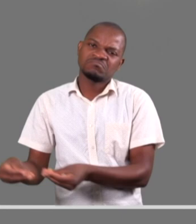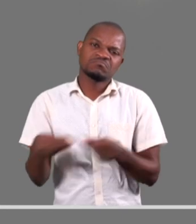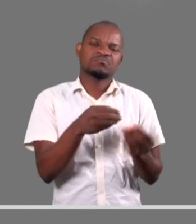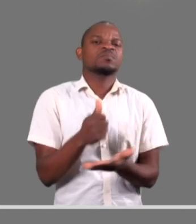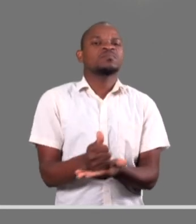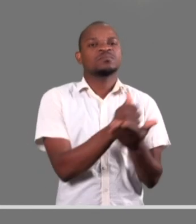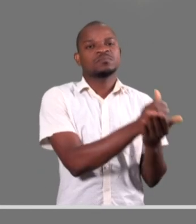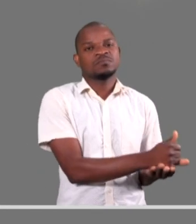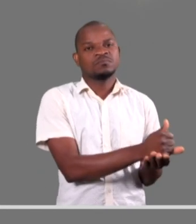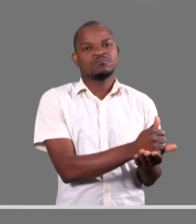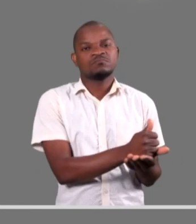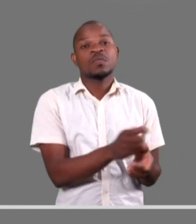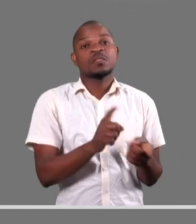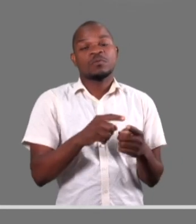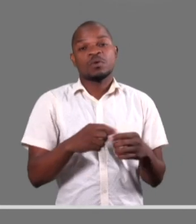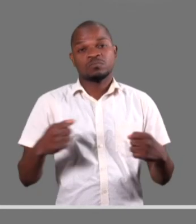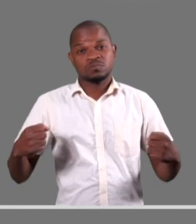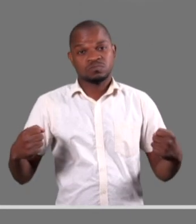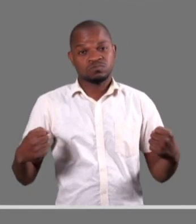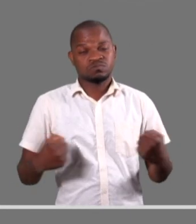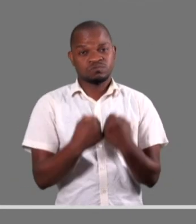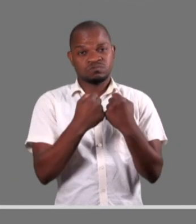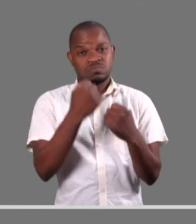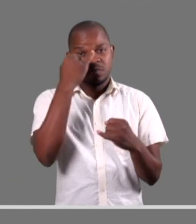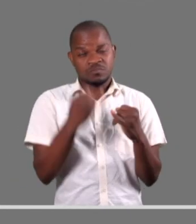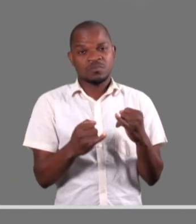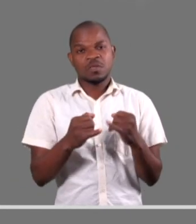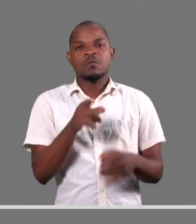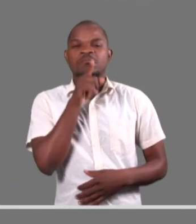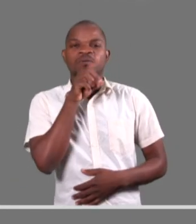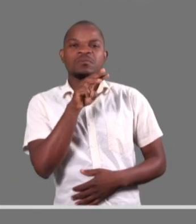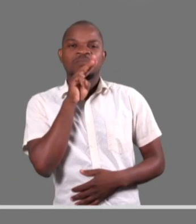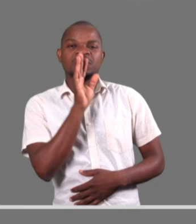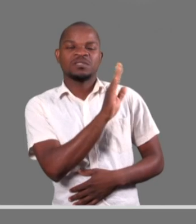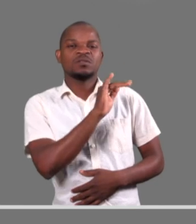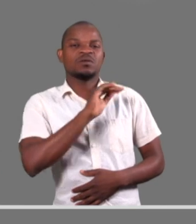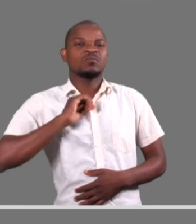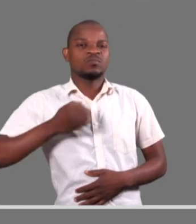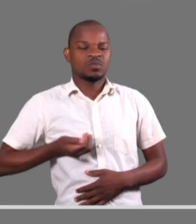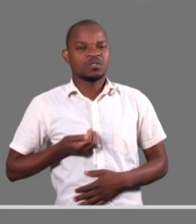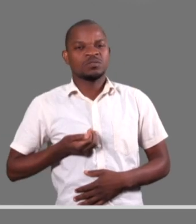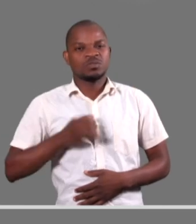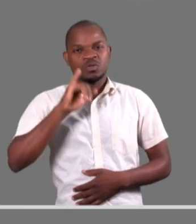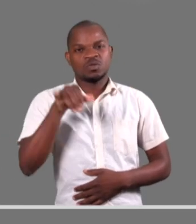Depois do acidente, Joana foi abandonada pelos pais e esposo.